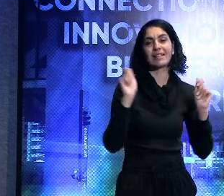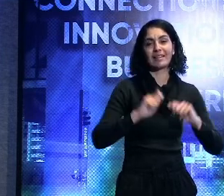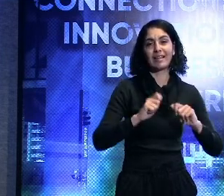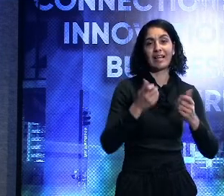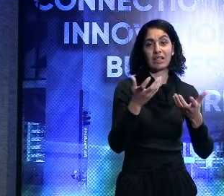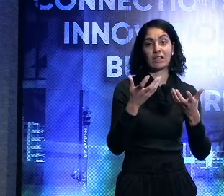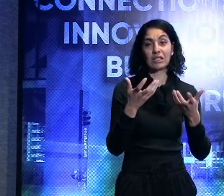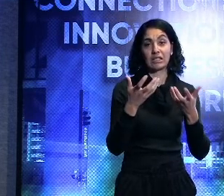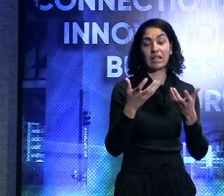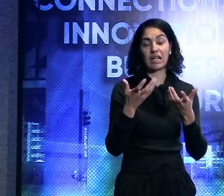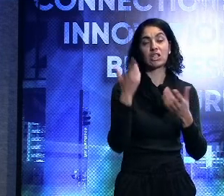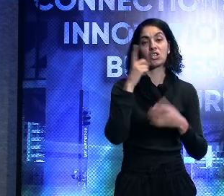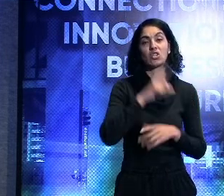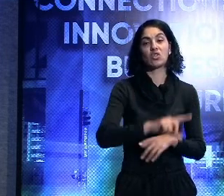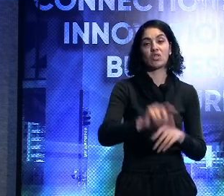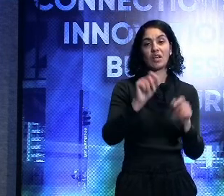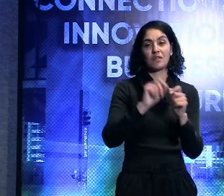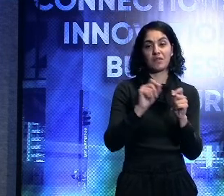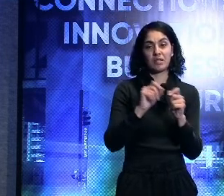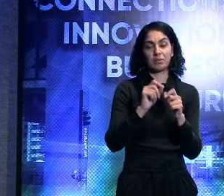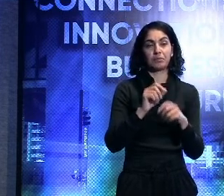e a gente consegue fazer.